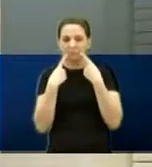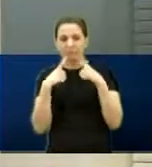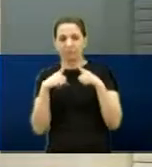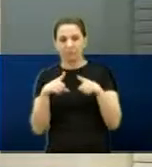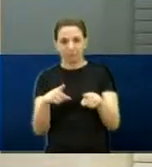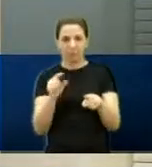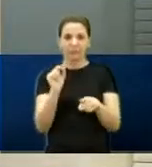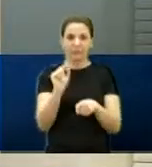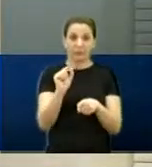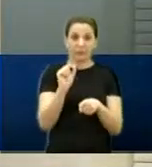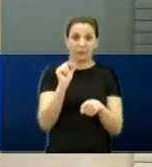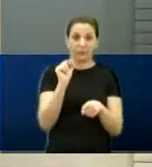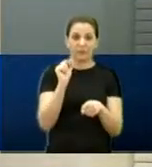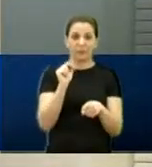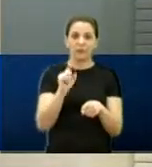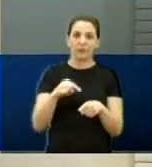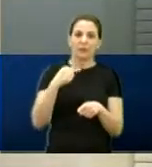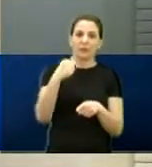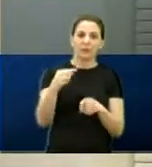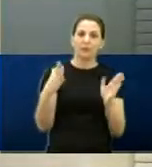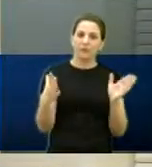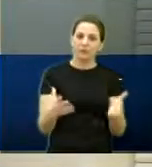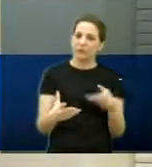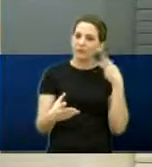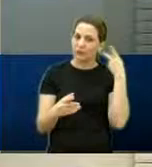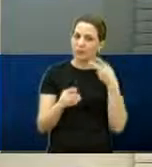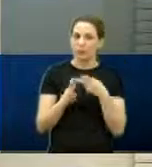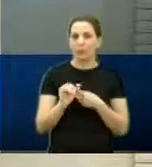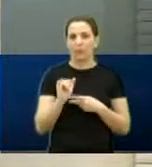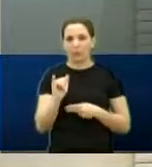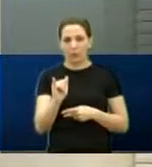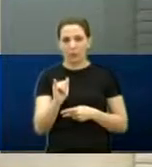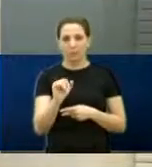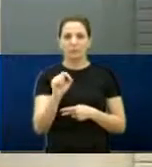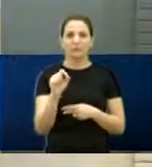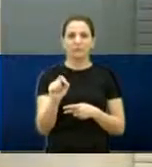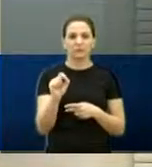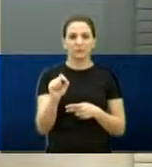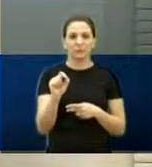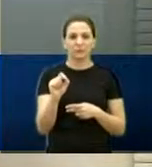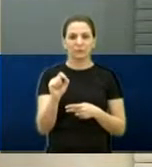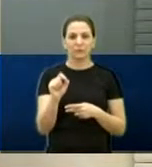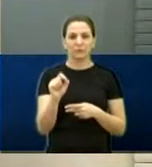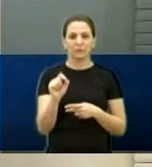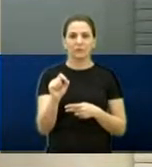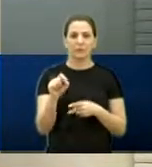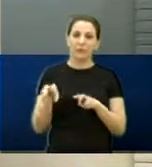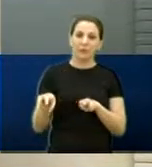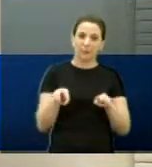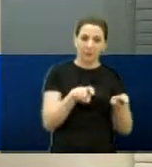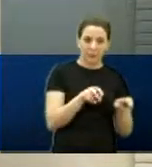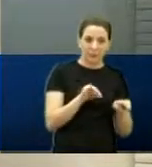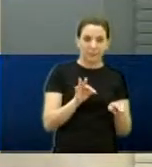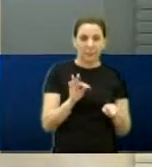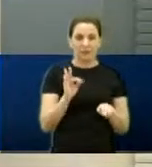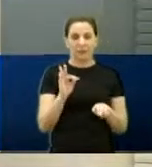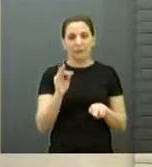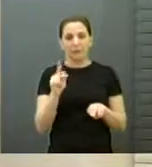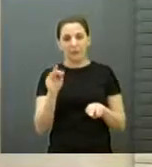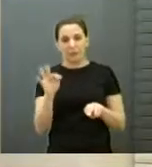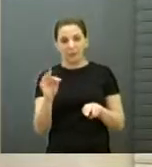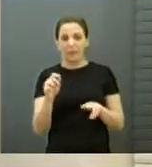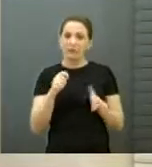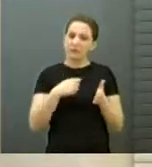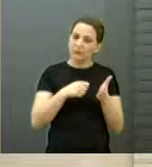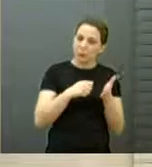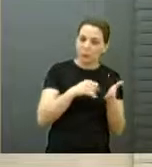que veio à tona a partir da iniciativa do vereador Aloysio Braz. A bancada do PT assinou hoje o